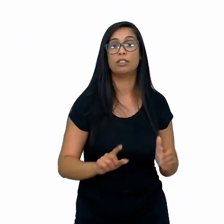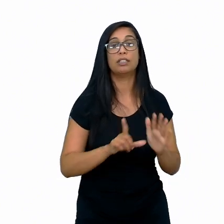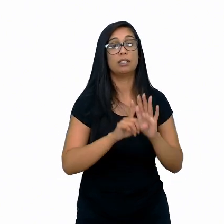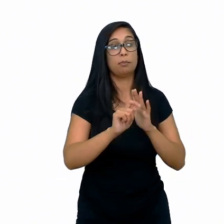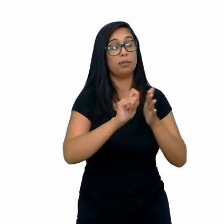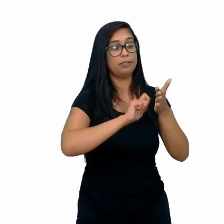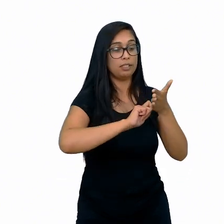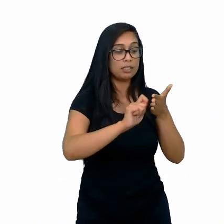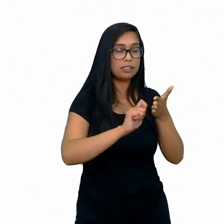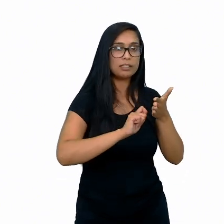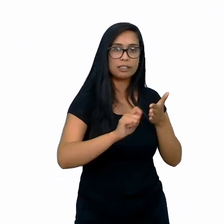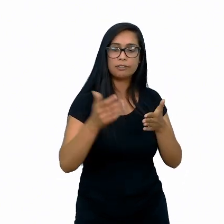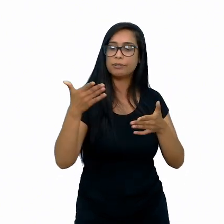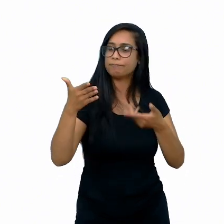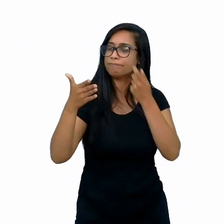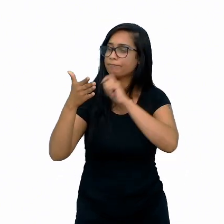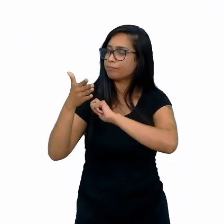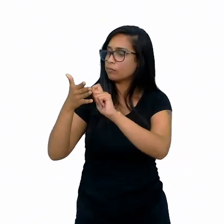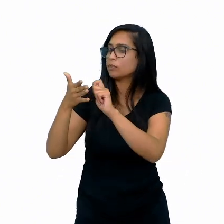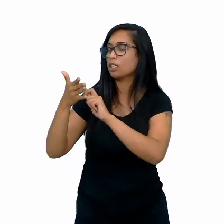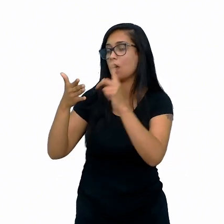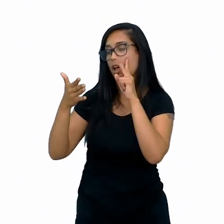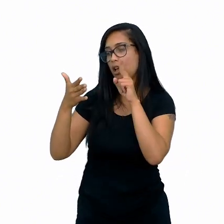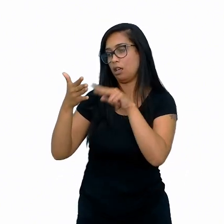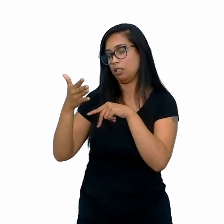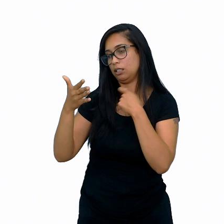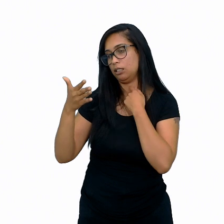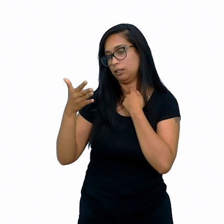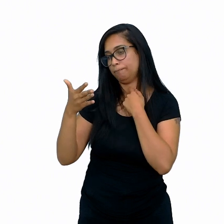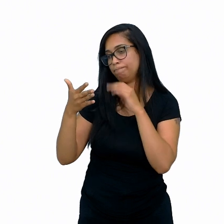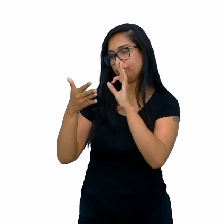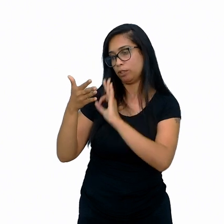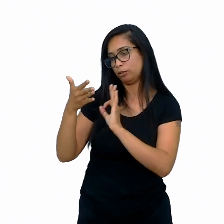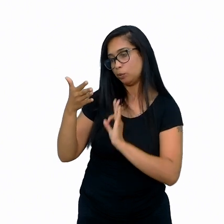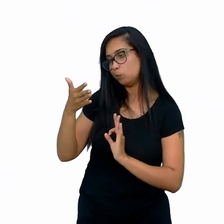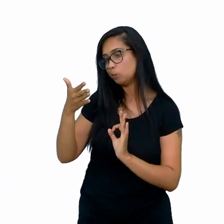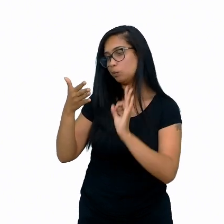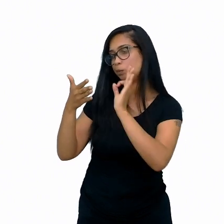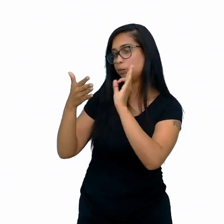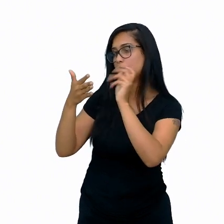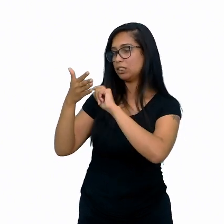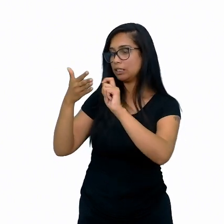reescrever, passar a limpo. Tudo isso amplia a competência escritora.